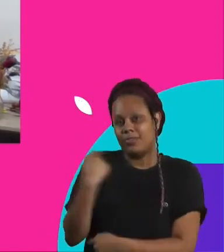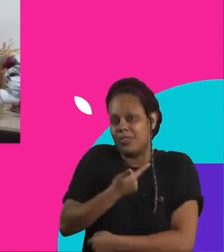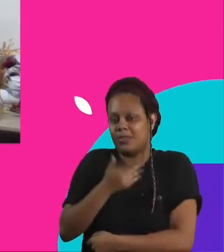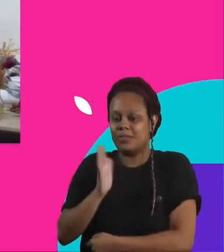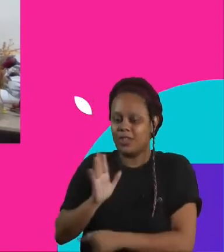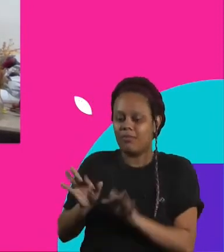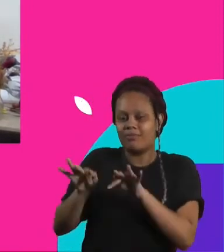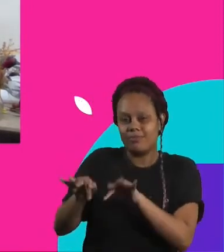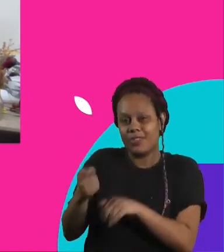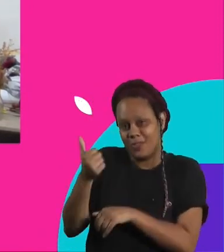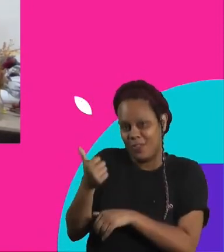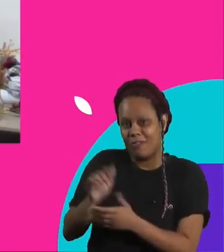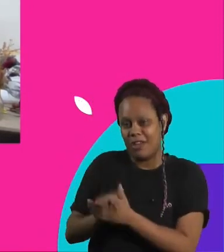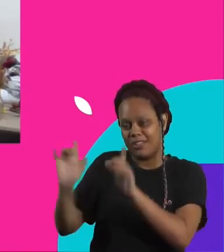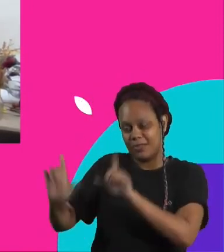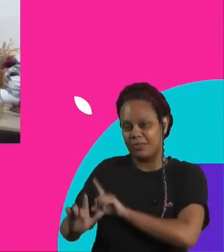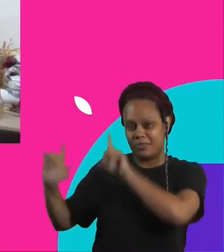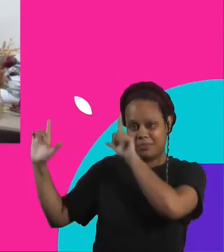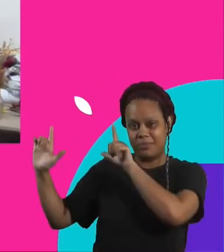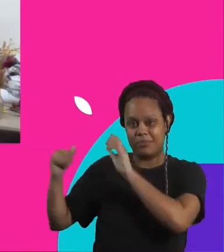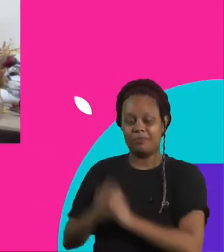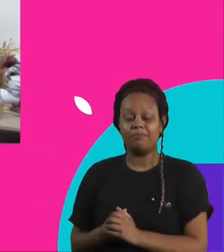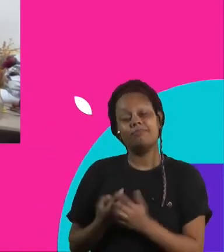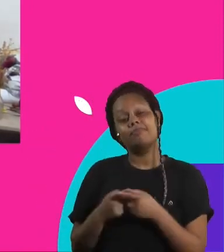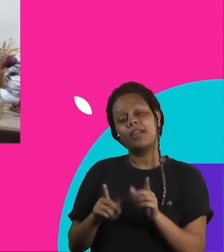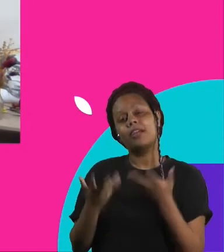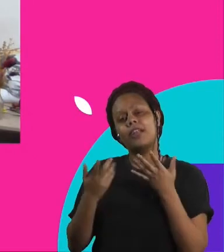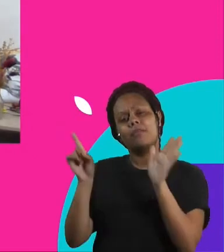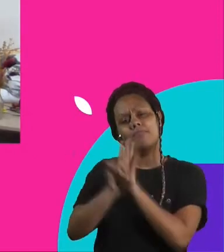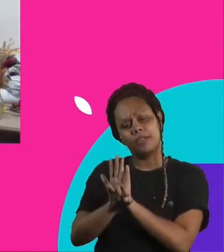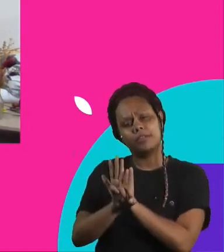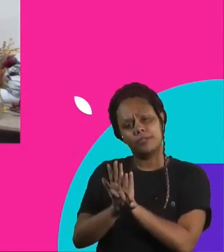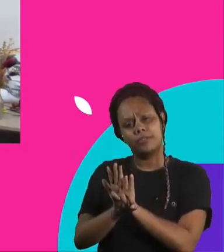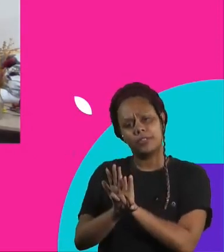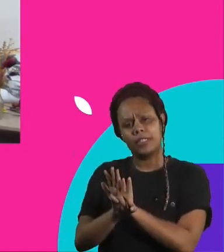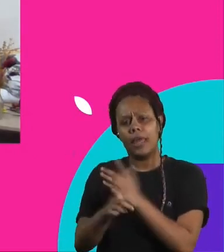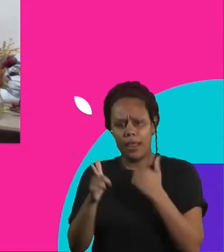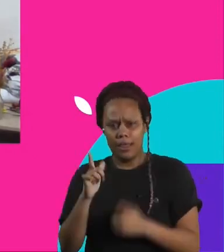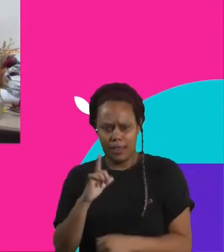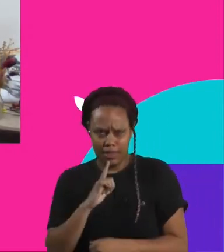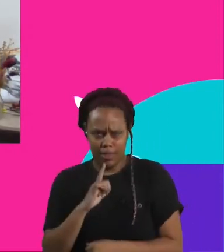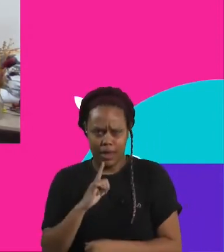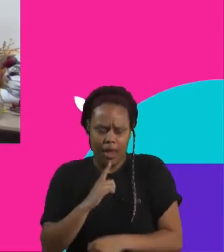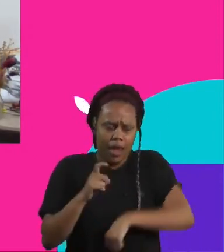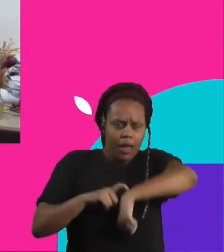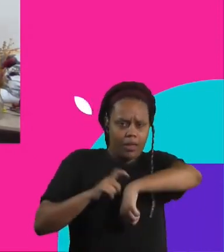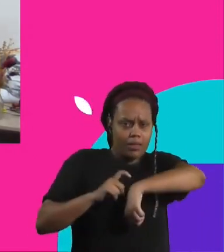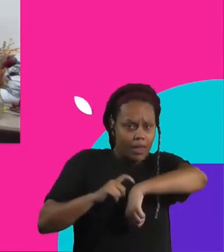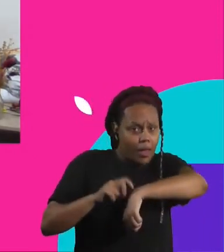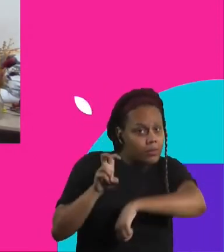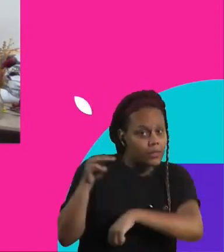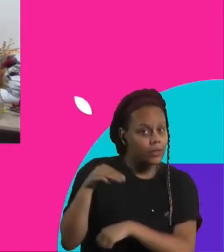aí para o finalzinho do nosso painel. Eu queria só perguntar para a produção se a gente tem mais espaço para perguntinhas do chat. Temos mais